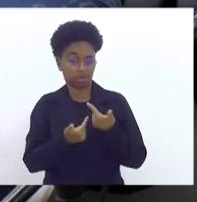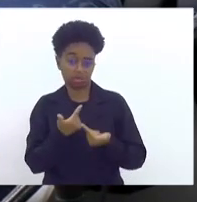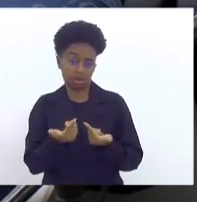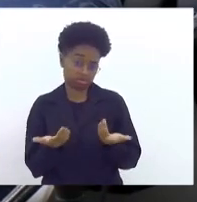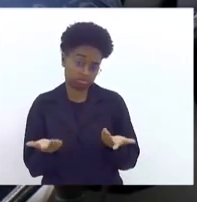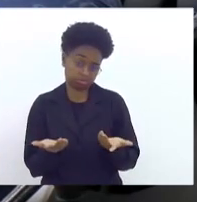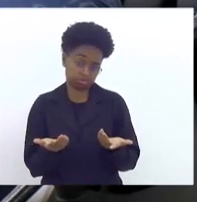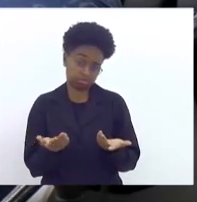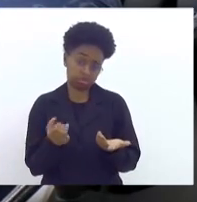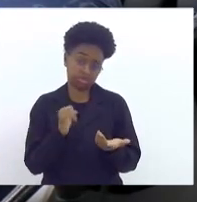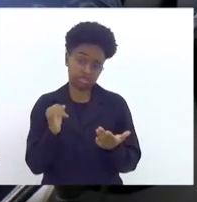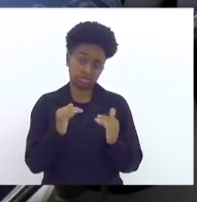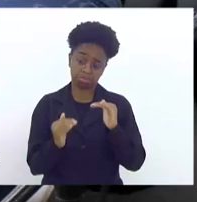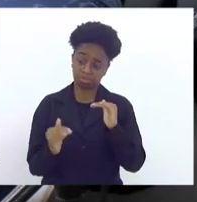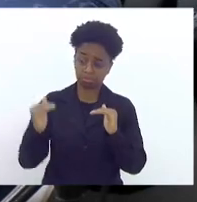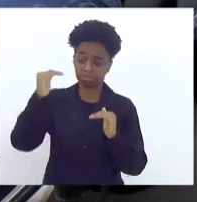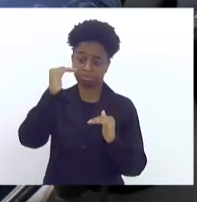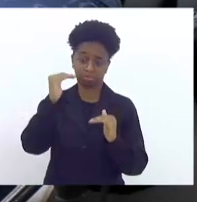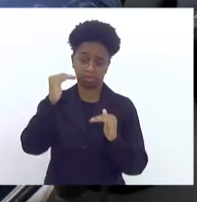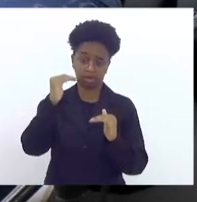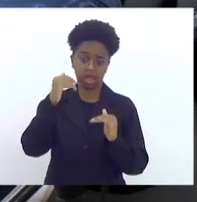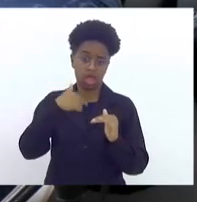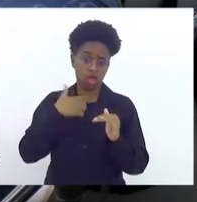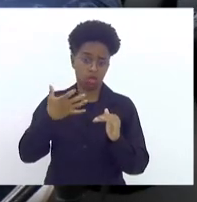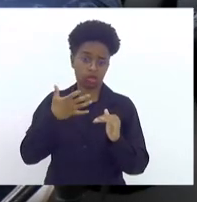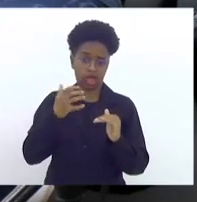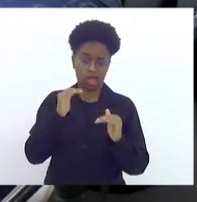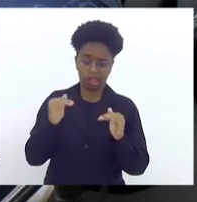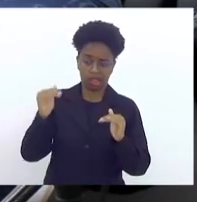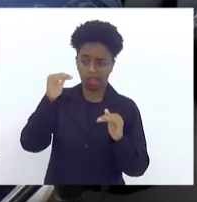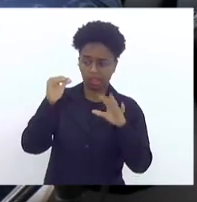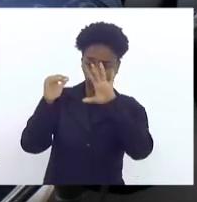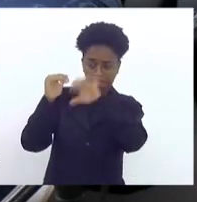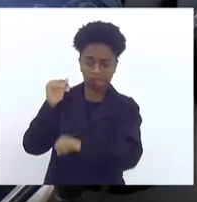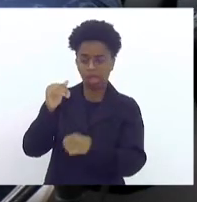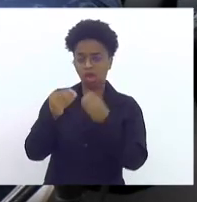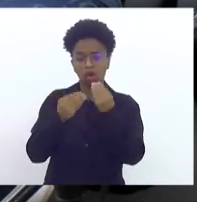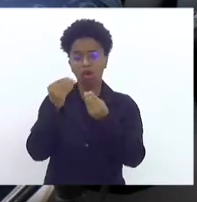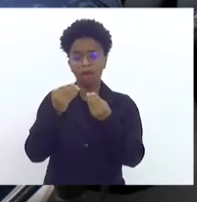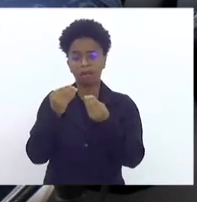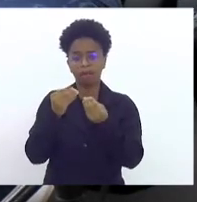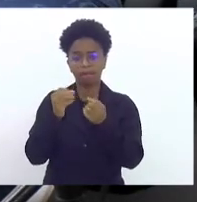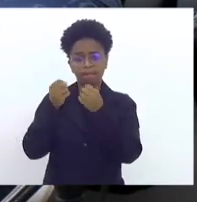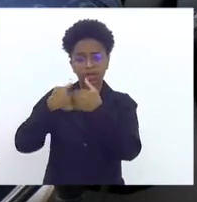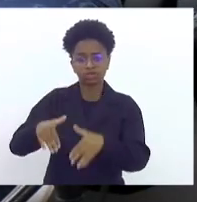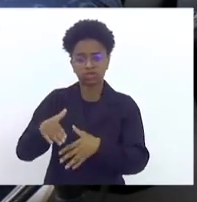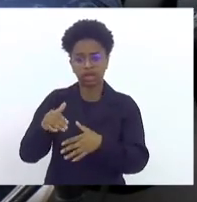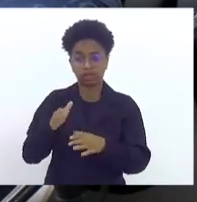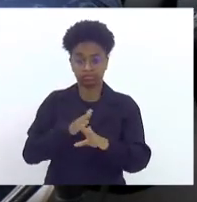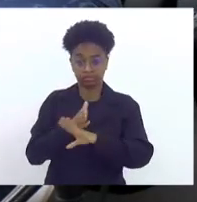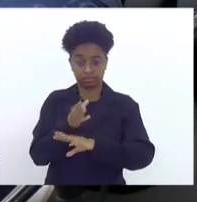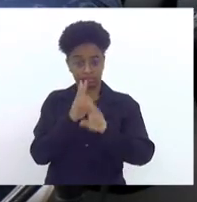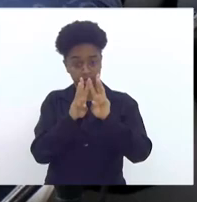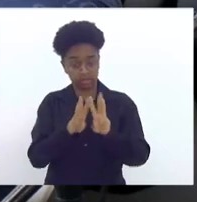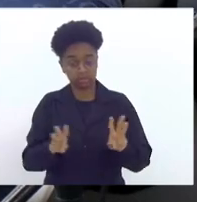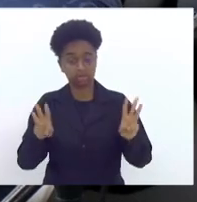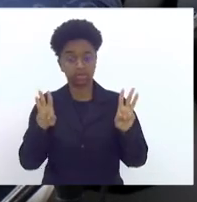tá sendo promovida e eu quero o cargo dela como é que você estabilizar ele entrava nesse site